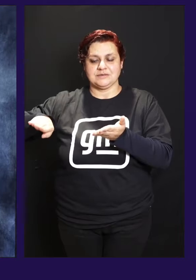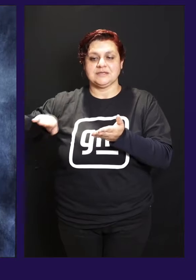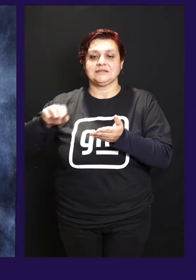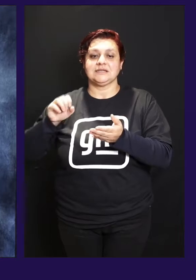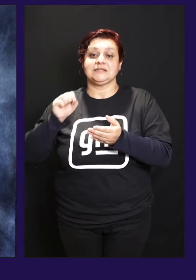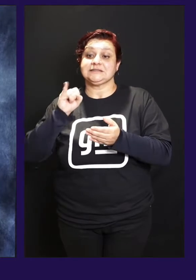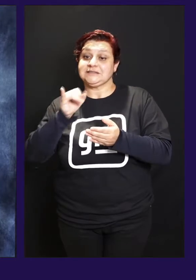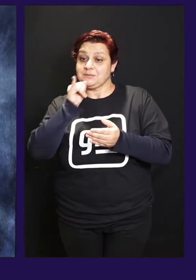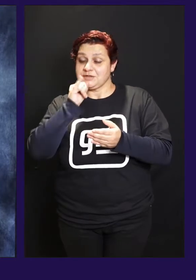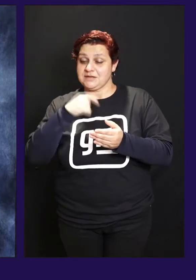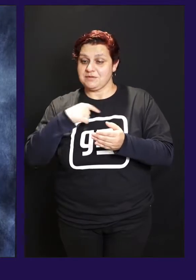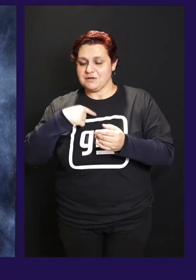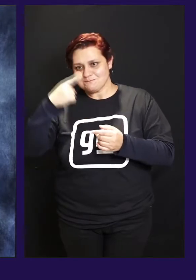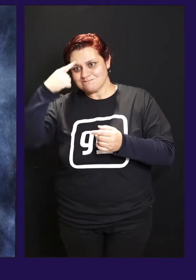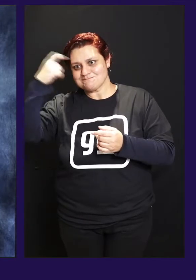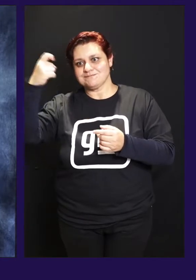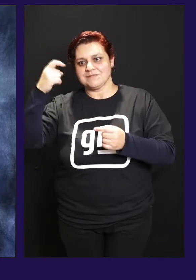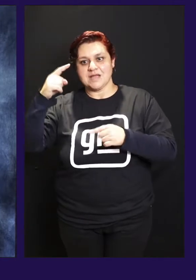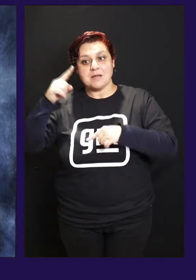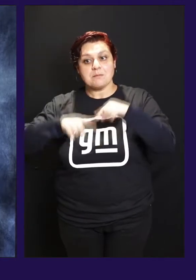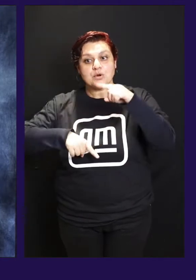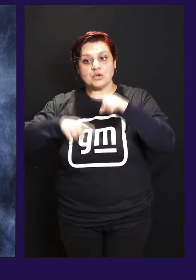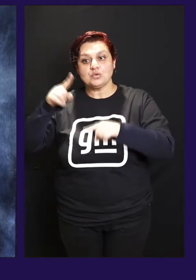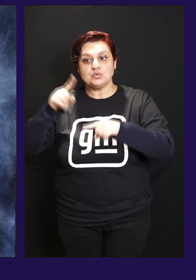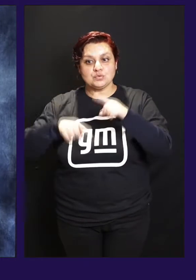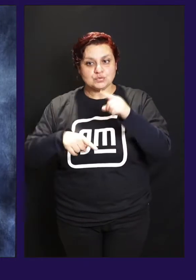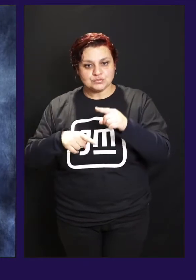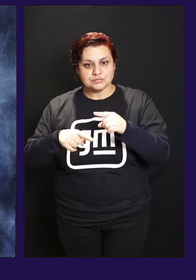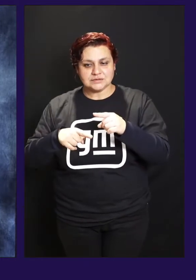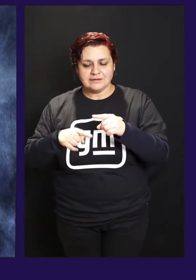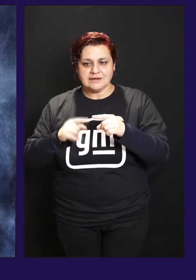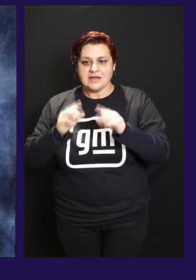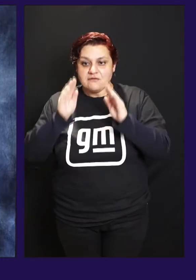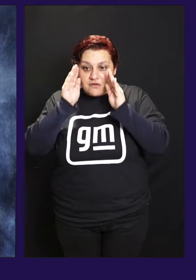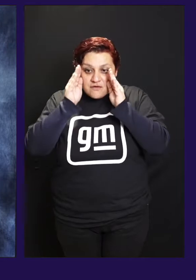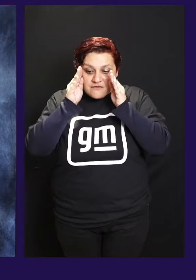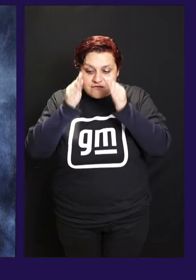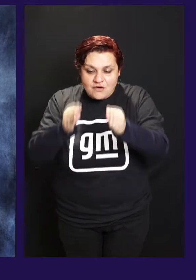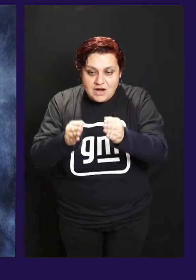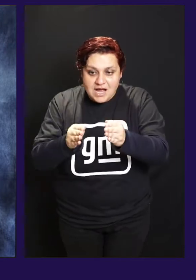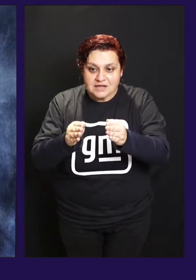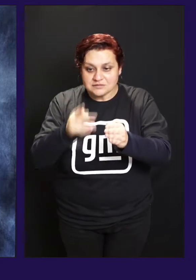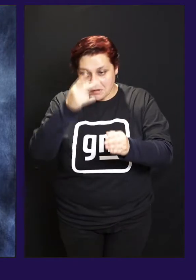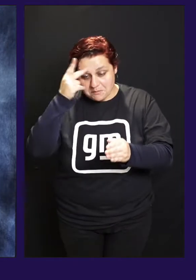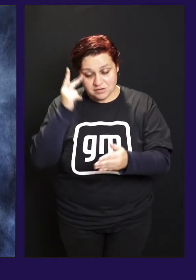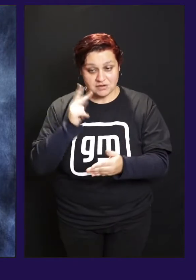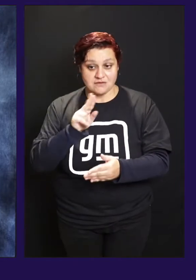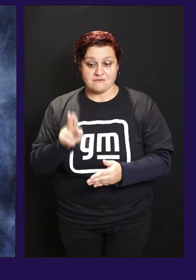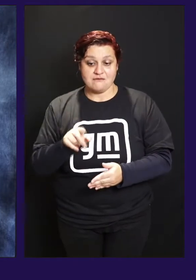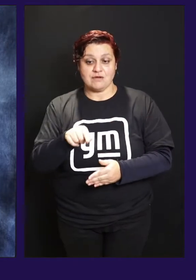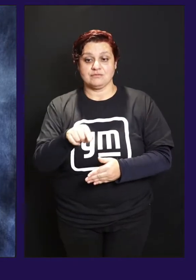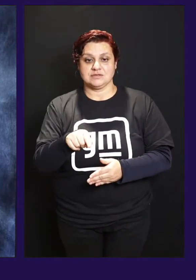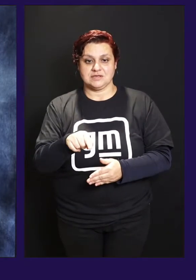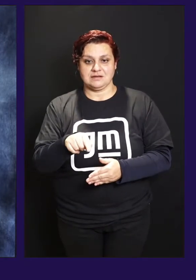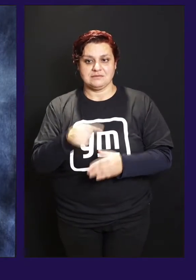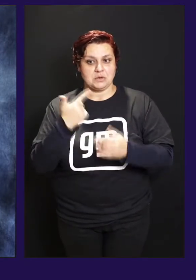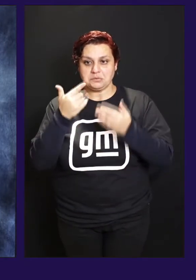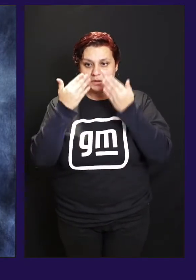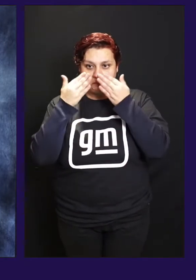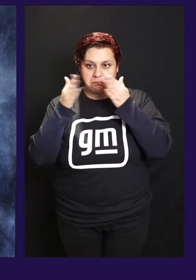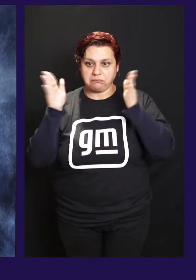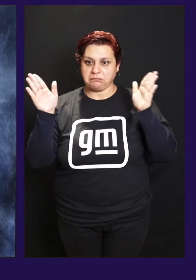criam soluções para desenharem conceitos e projetos e produtos que funcionem